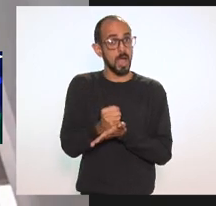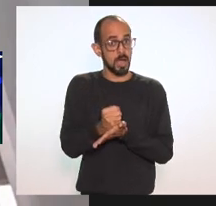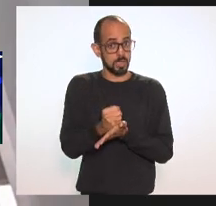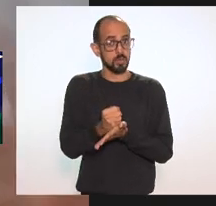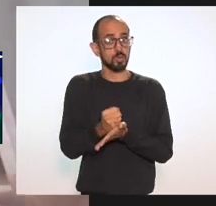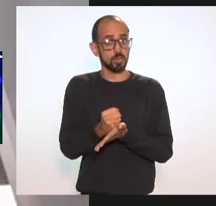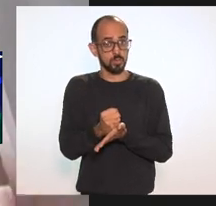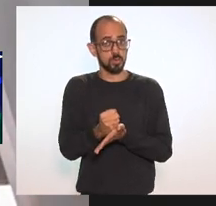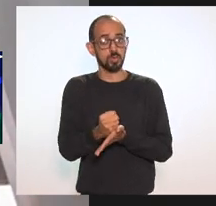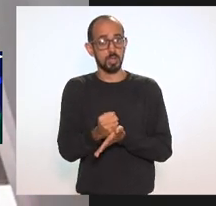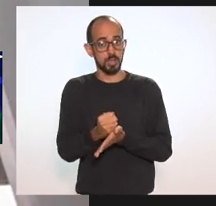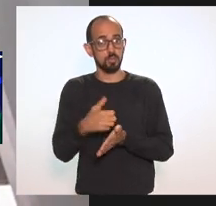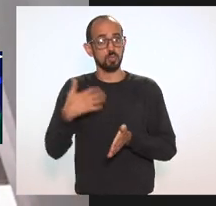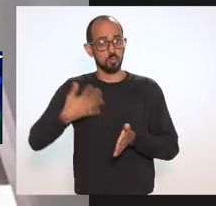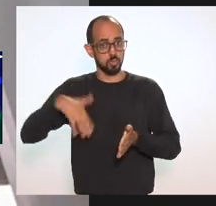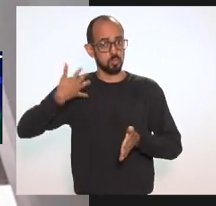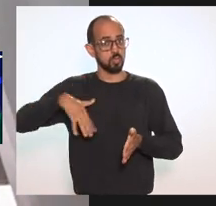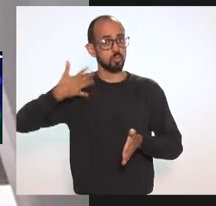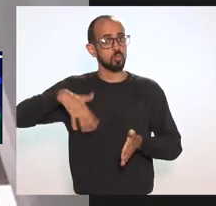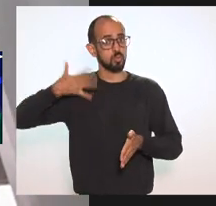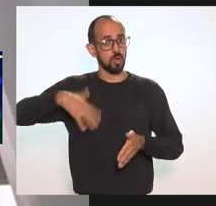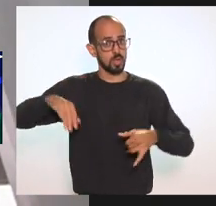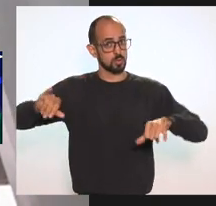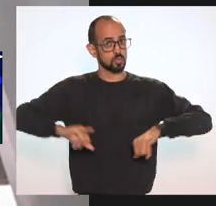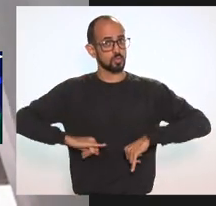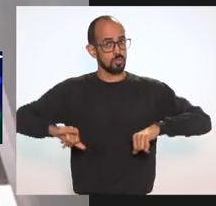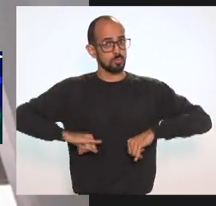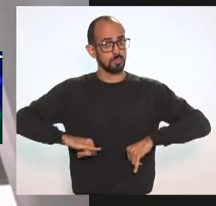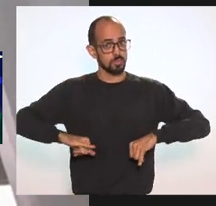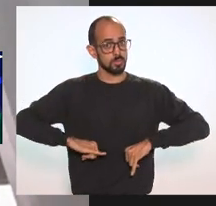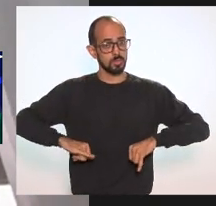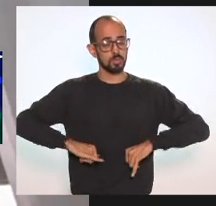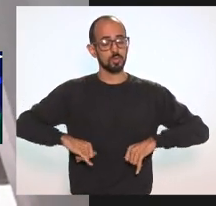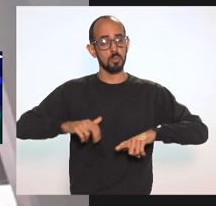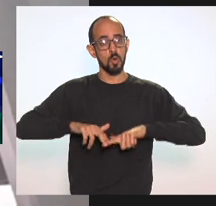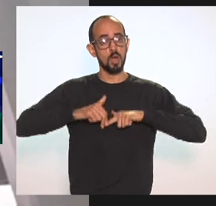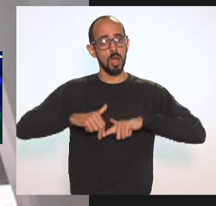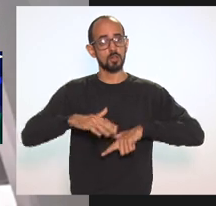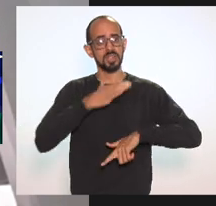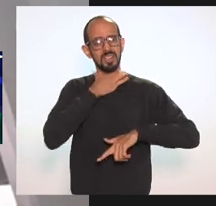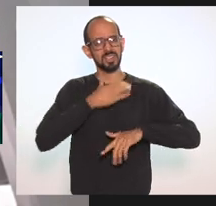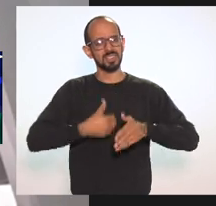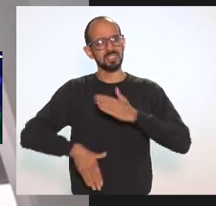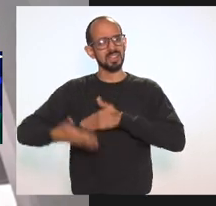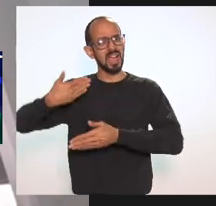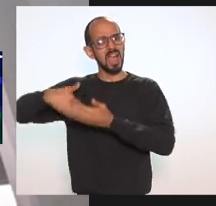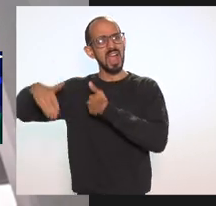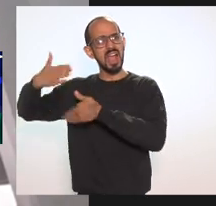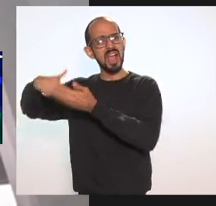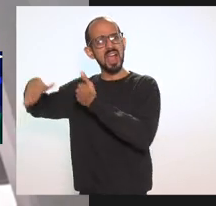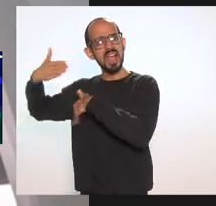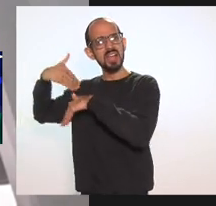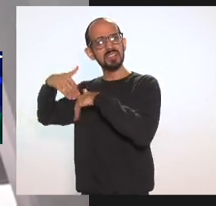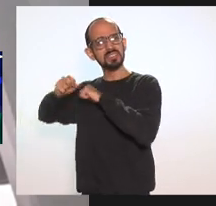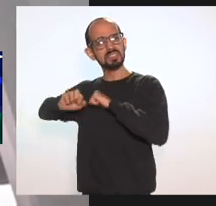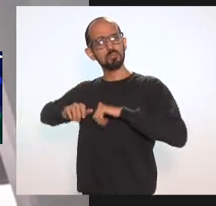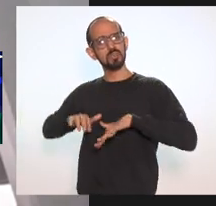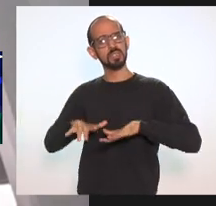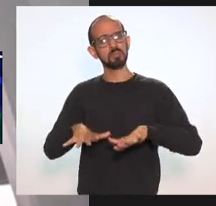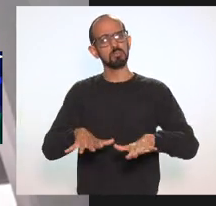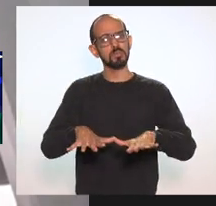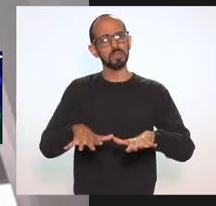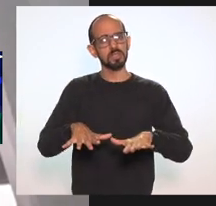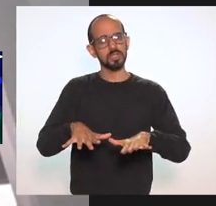marcas que já vinham muito sofridas né da crise anterior a falando de Mia que na pandemia